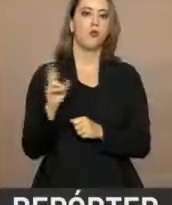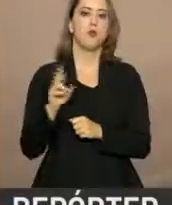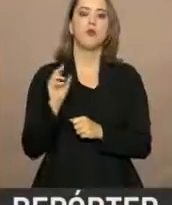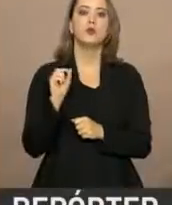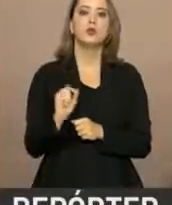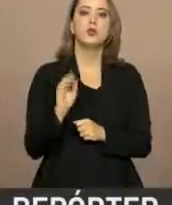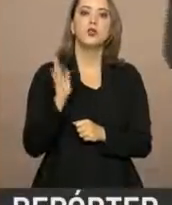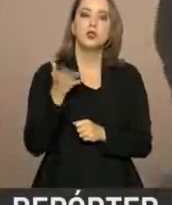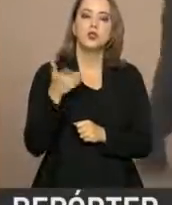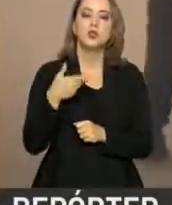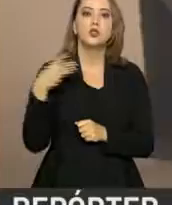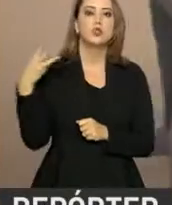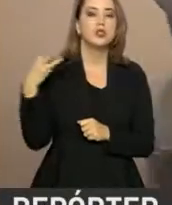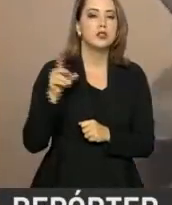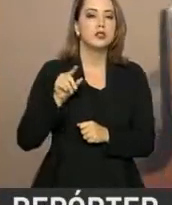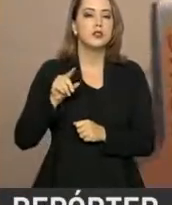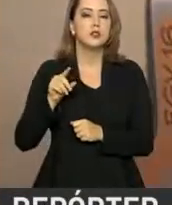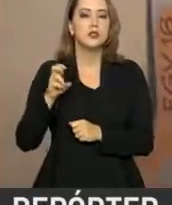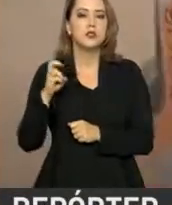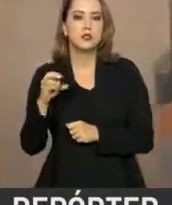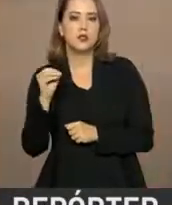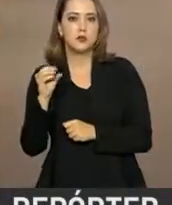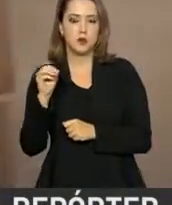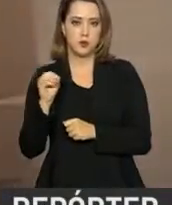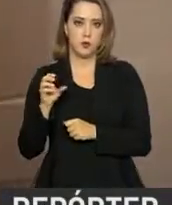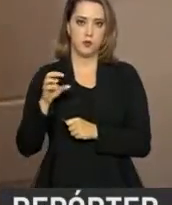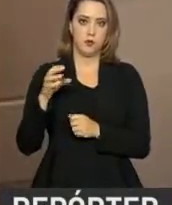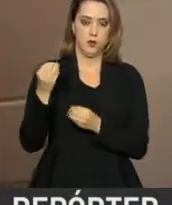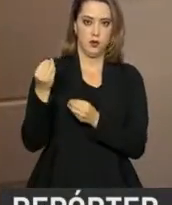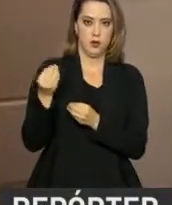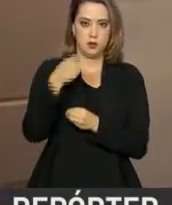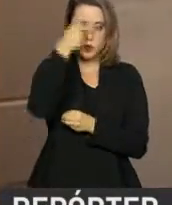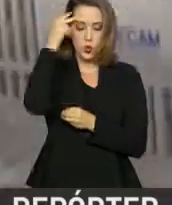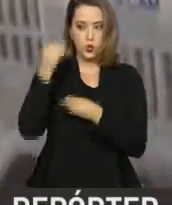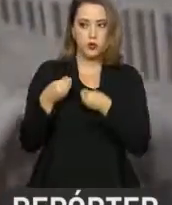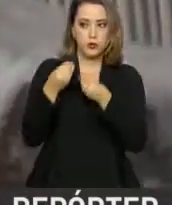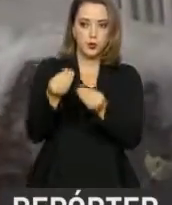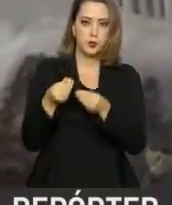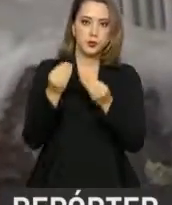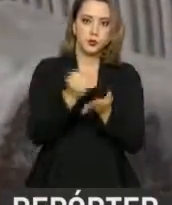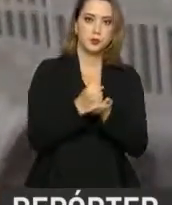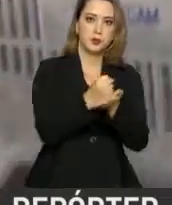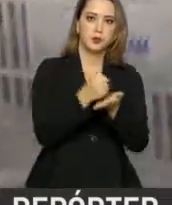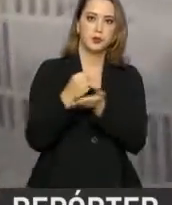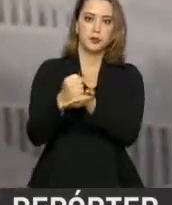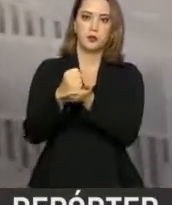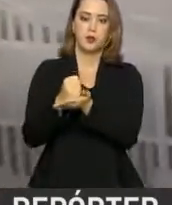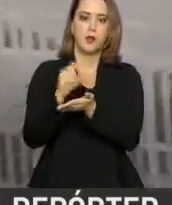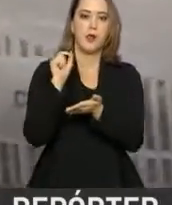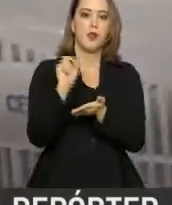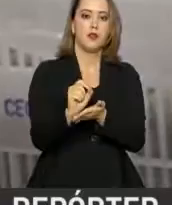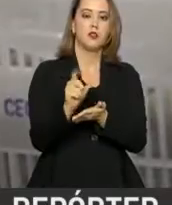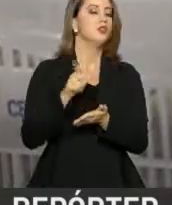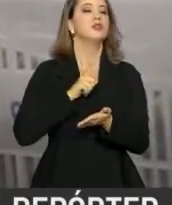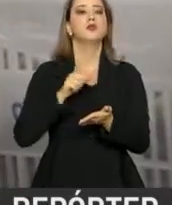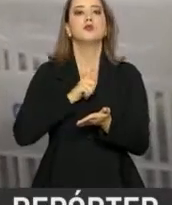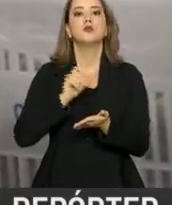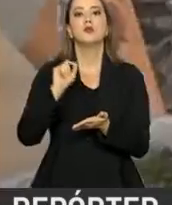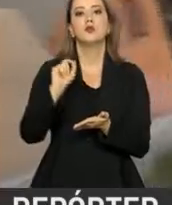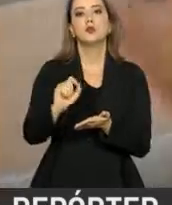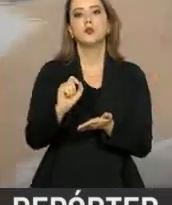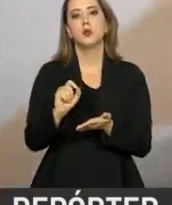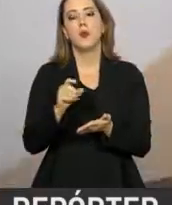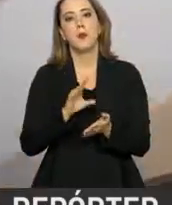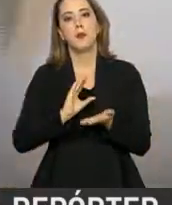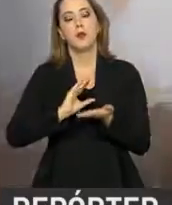mais de três mil quinhentos e cinquenta doadores de alimentos entre indústrias distribuidores atacadistas redes